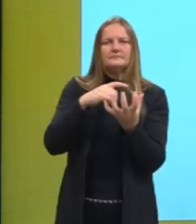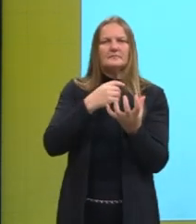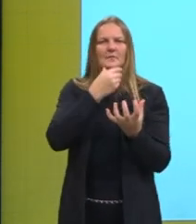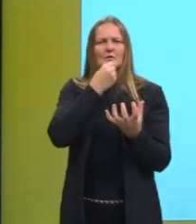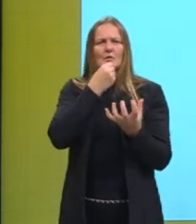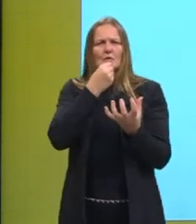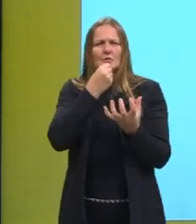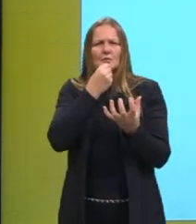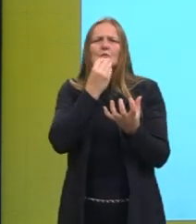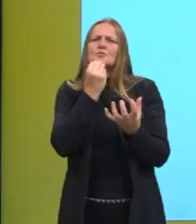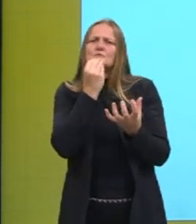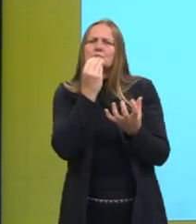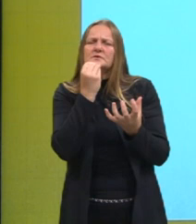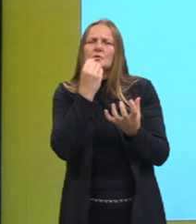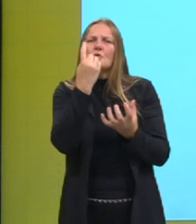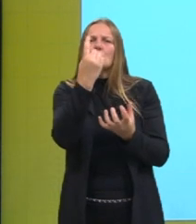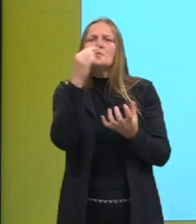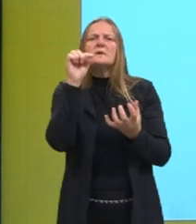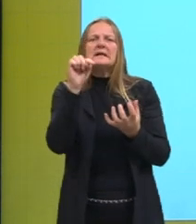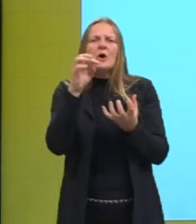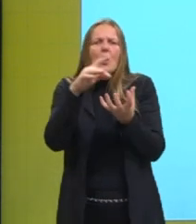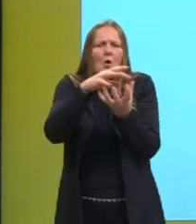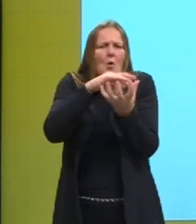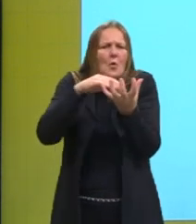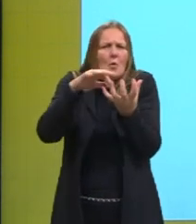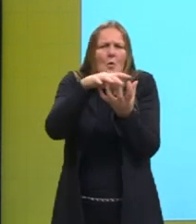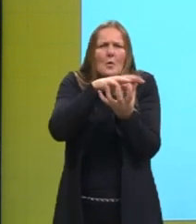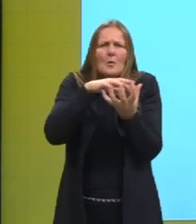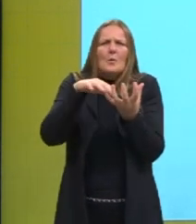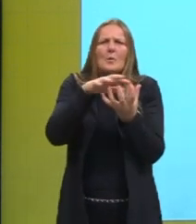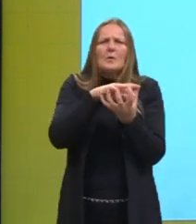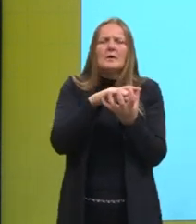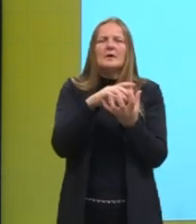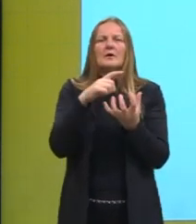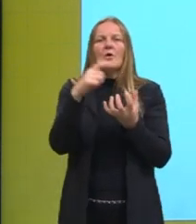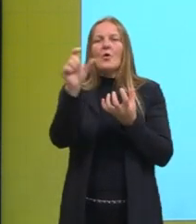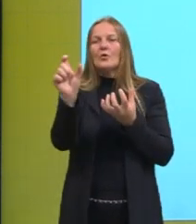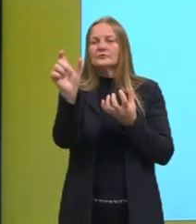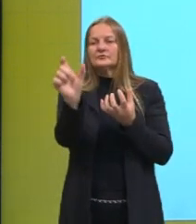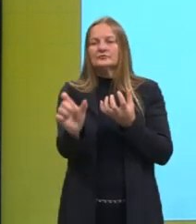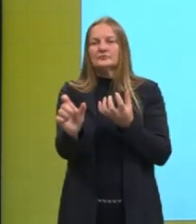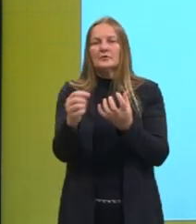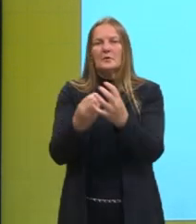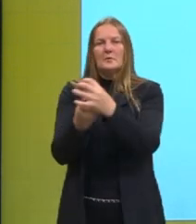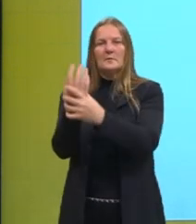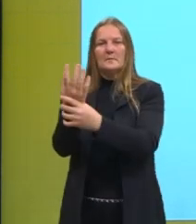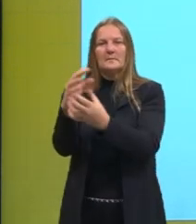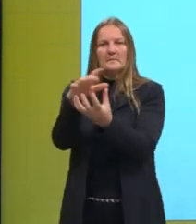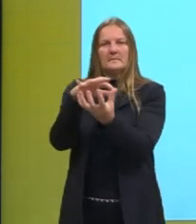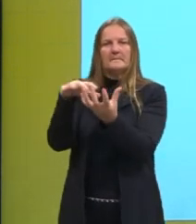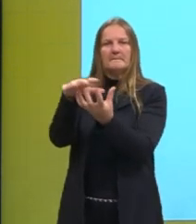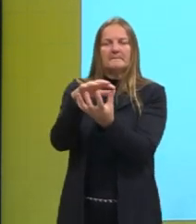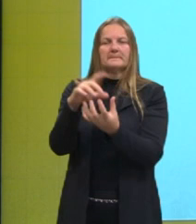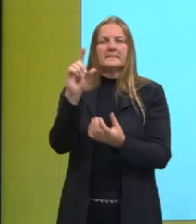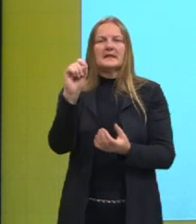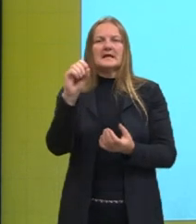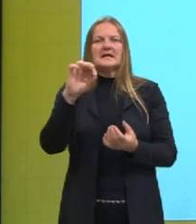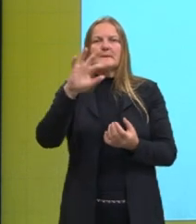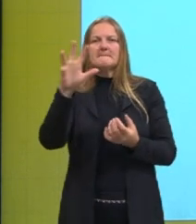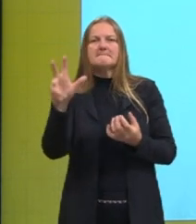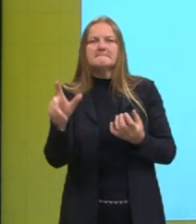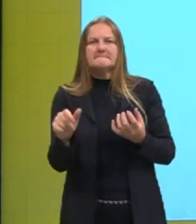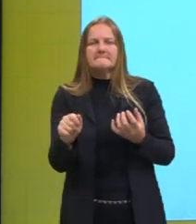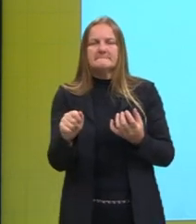indivíduo produz 1 milhão de pólens por exemplo um outro indivíduo produz 10 milhões